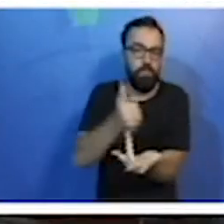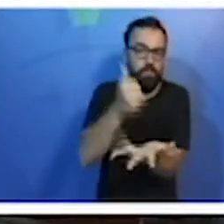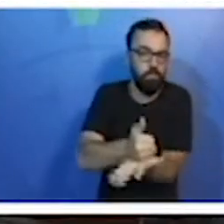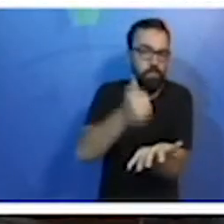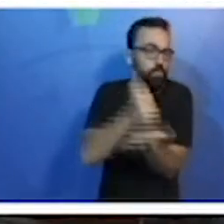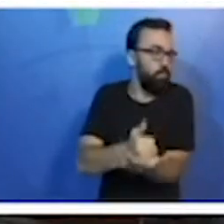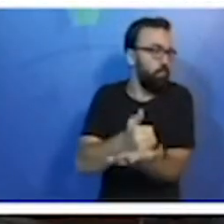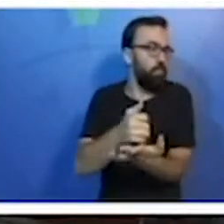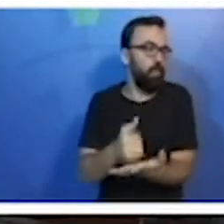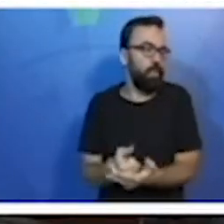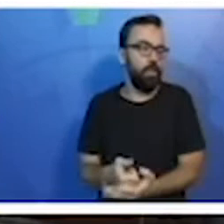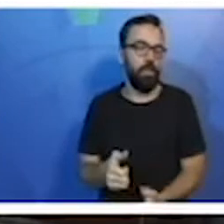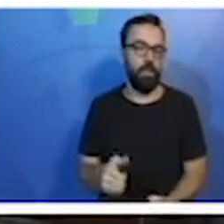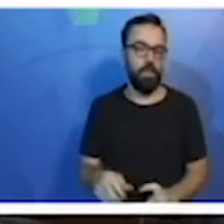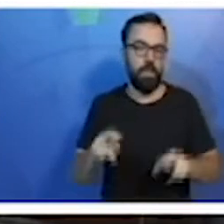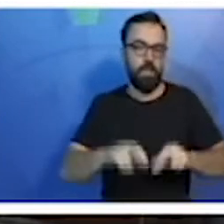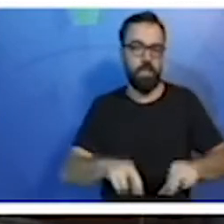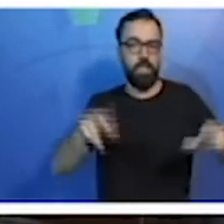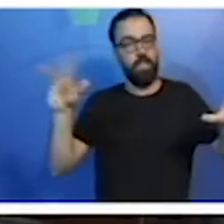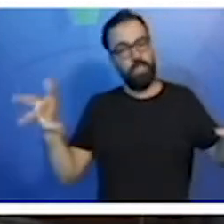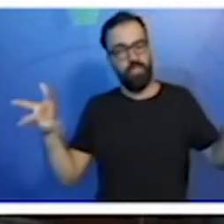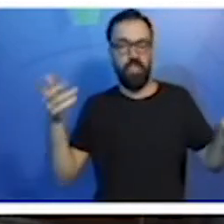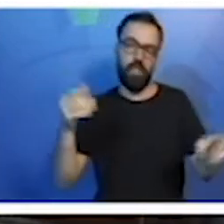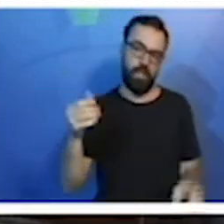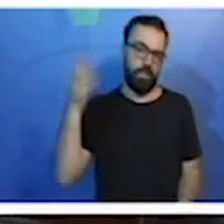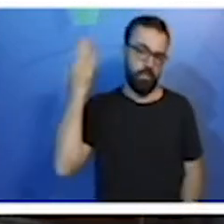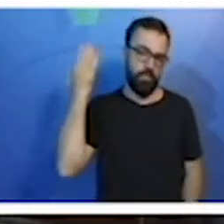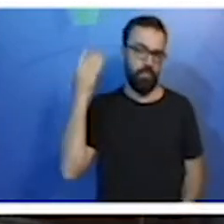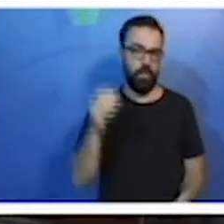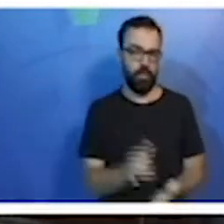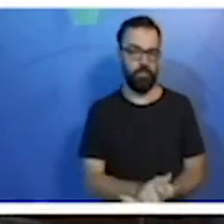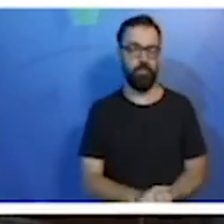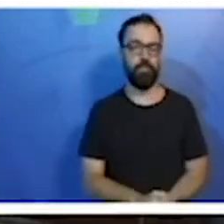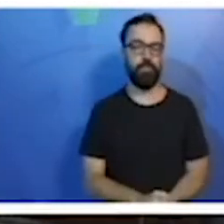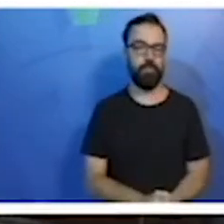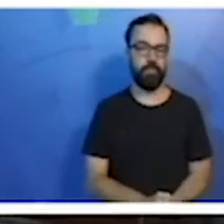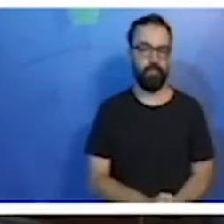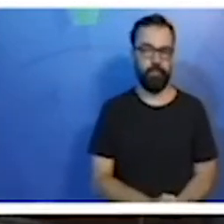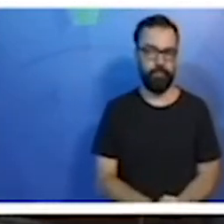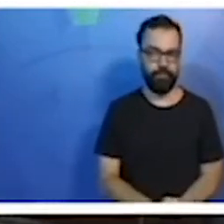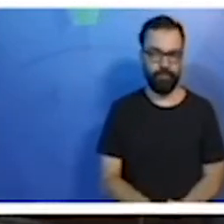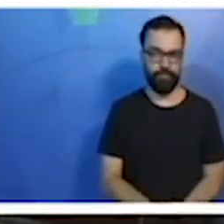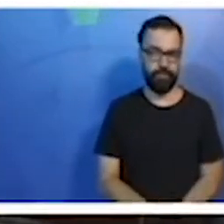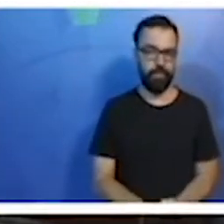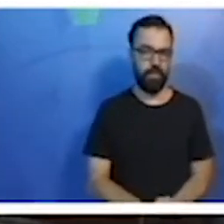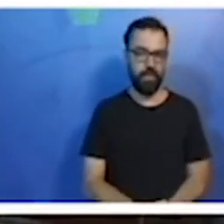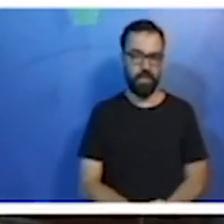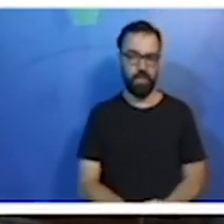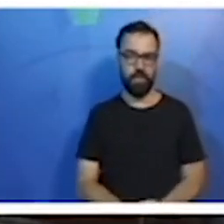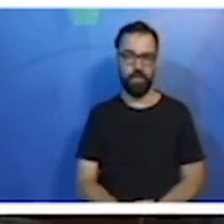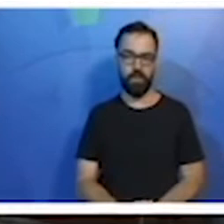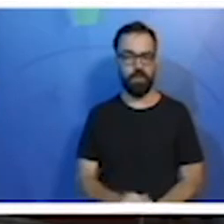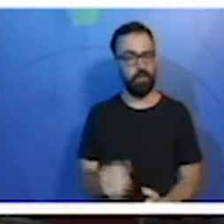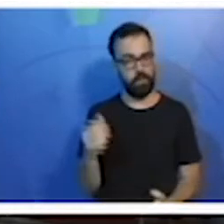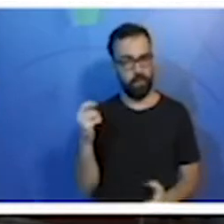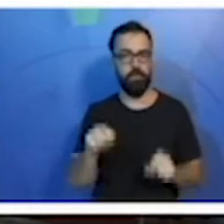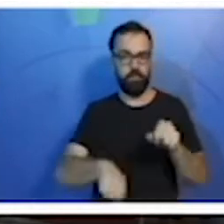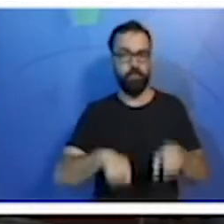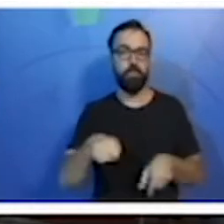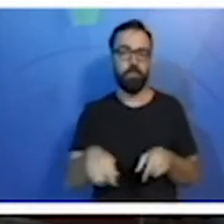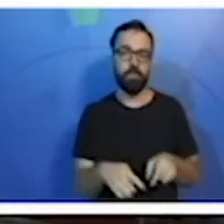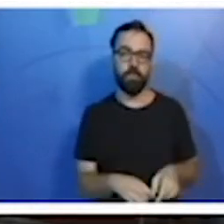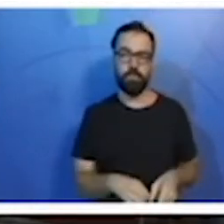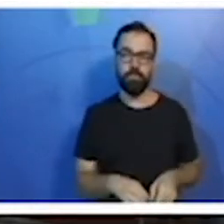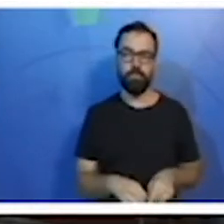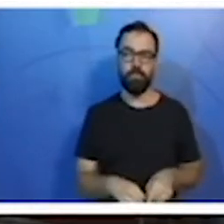alguns tipos de terreno que são diferentes daqueles que são utilizados tanto em pista quanto em estrada então a bicicleta do motor